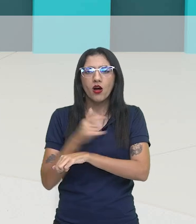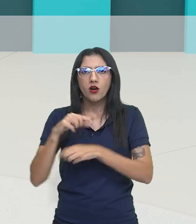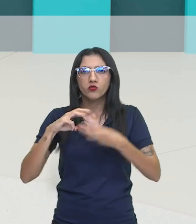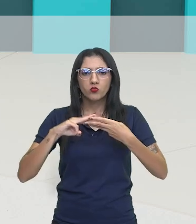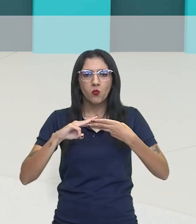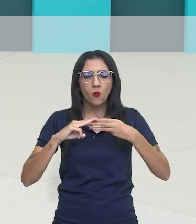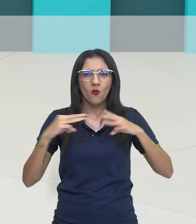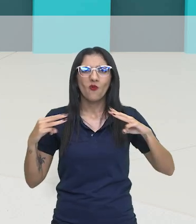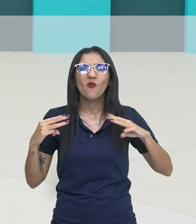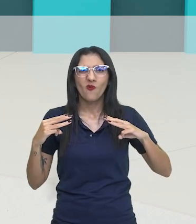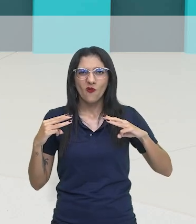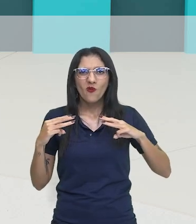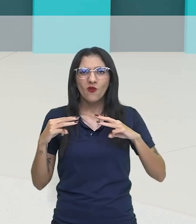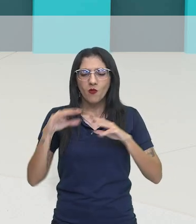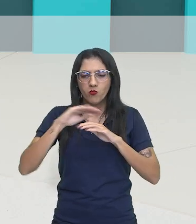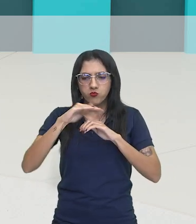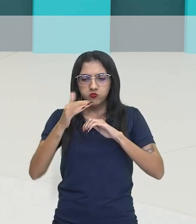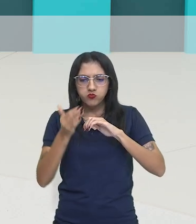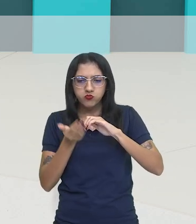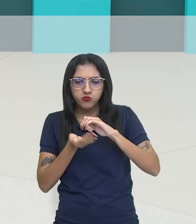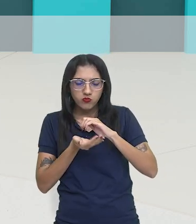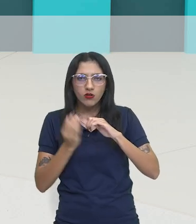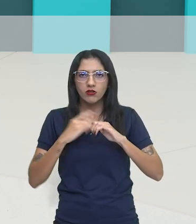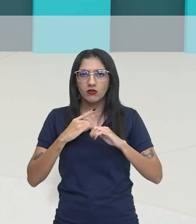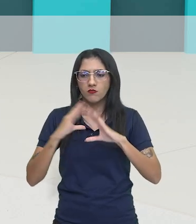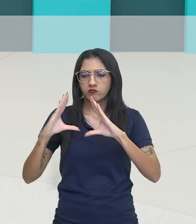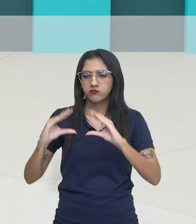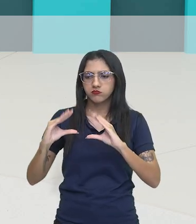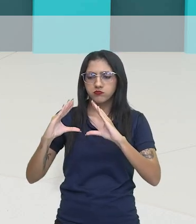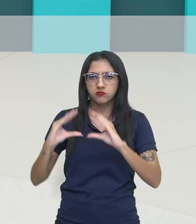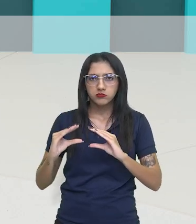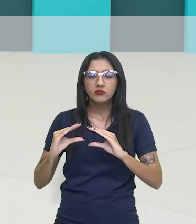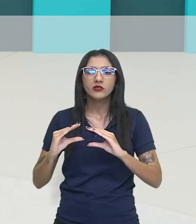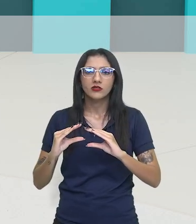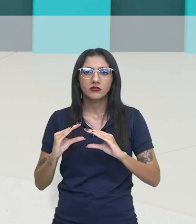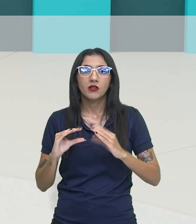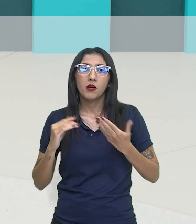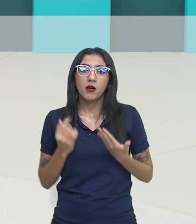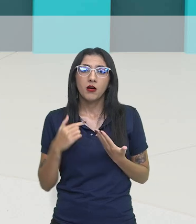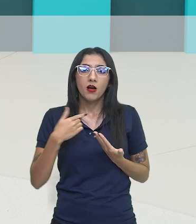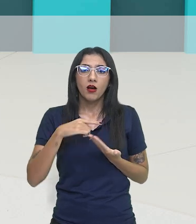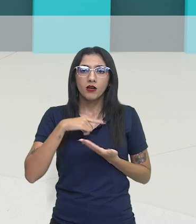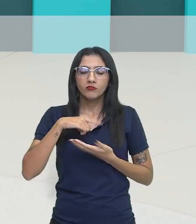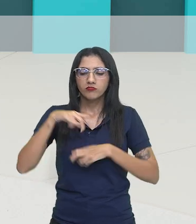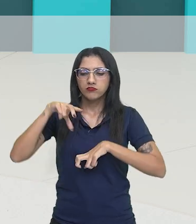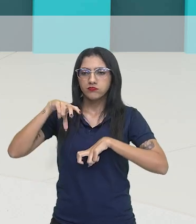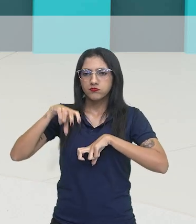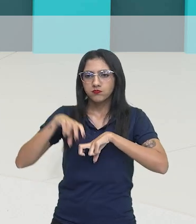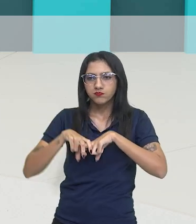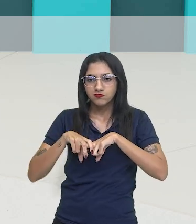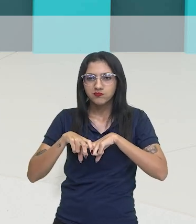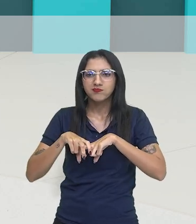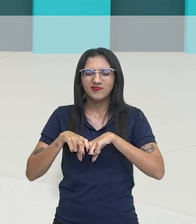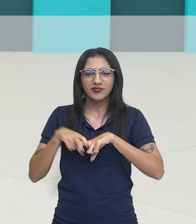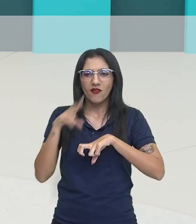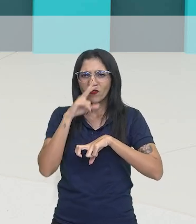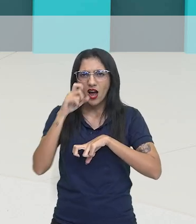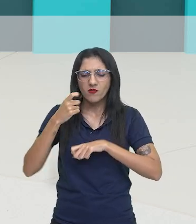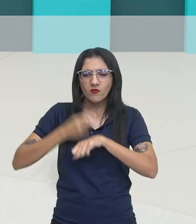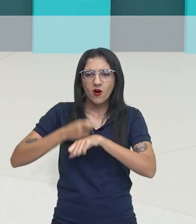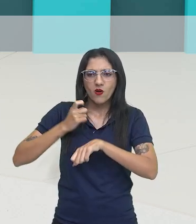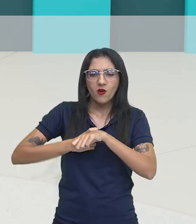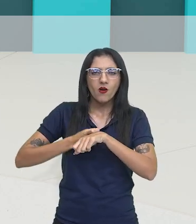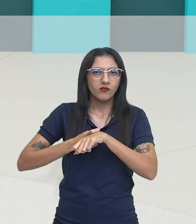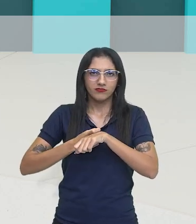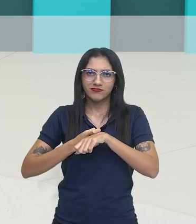do músculo, há um acolchoamento que nos faz, então, diminuir o impacto sobre a